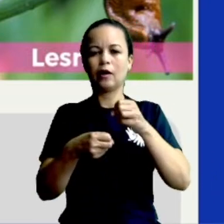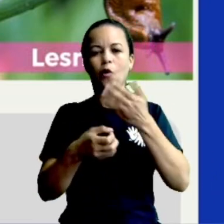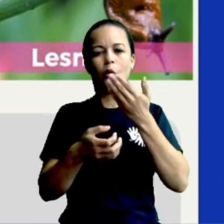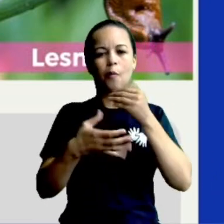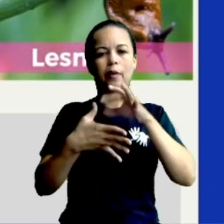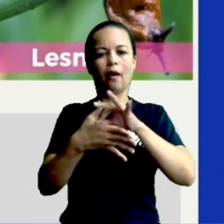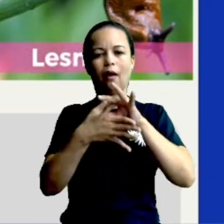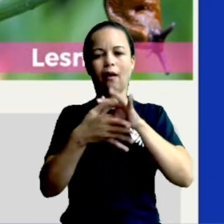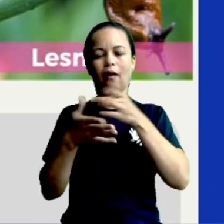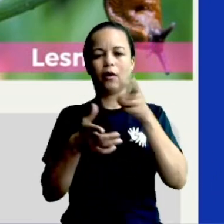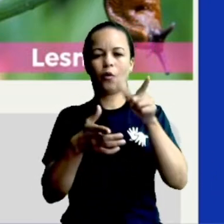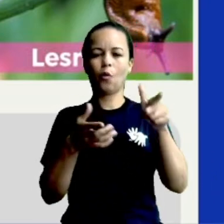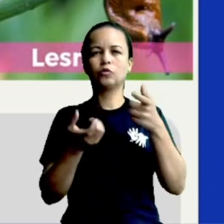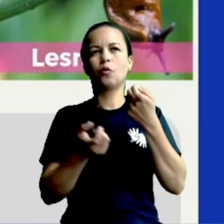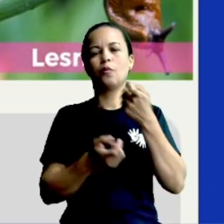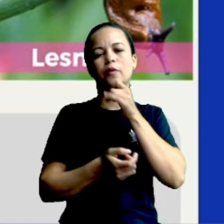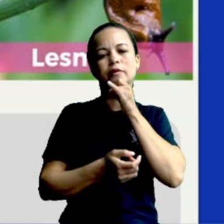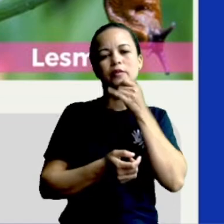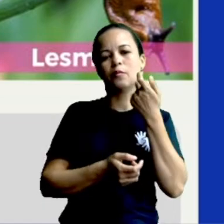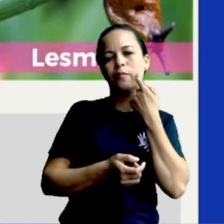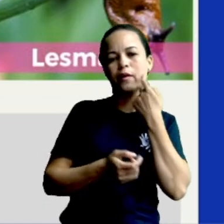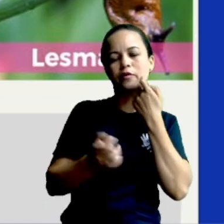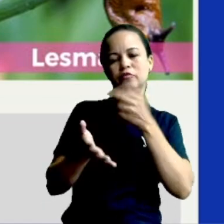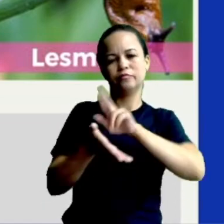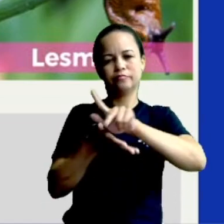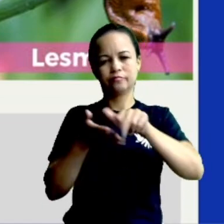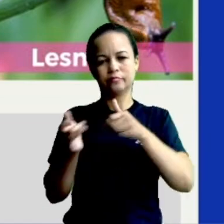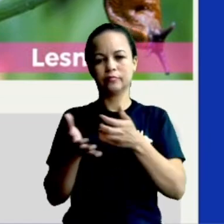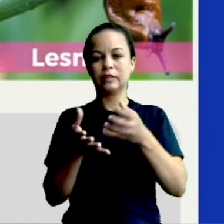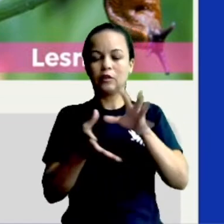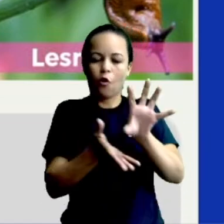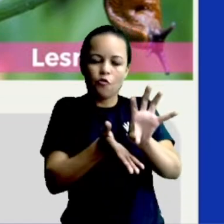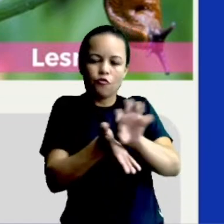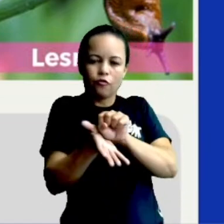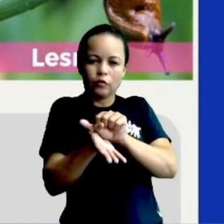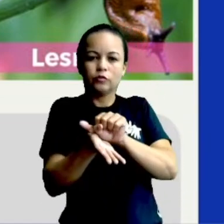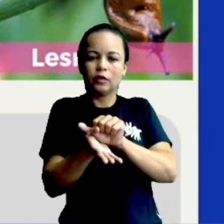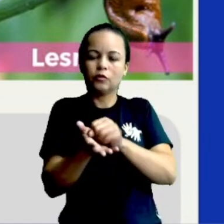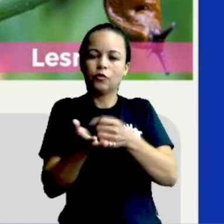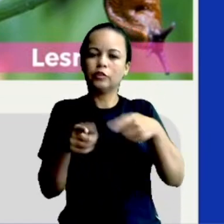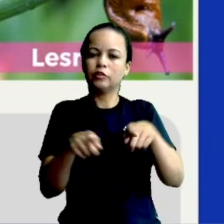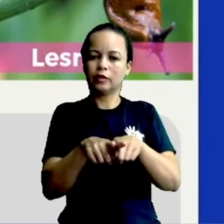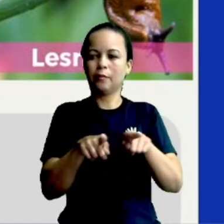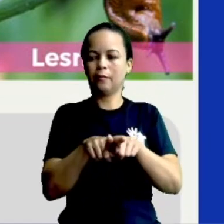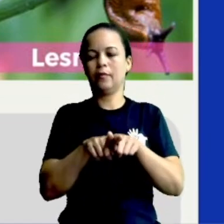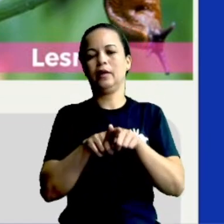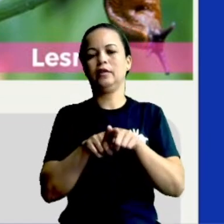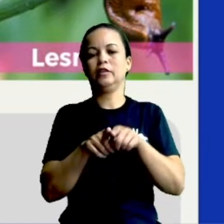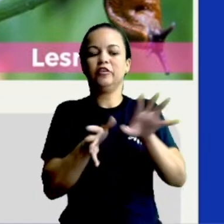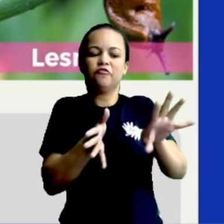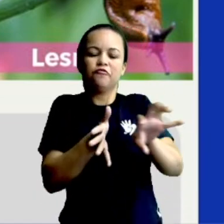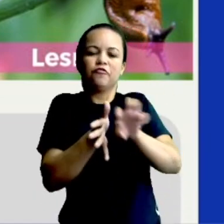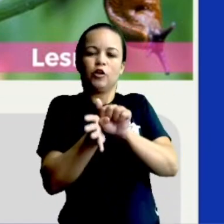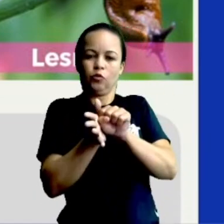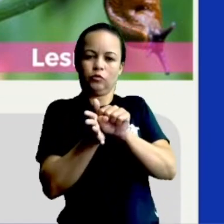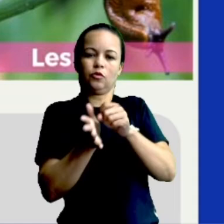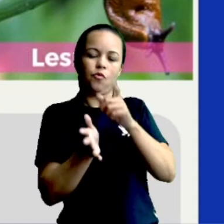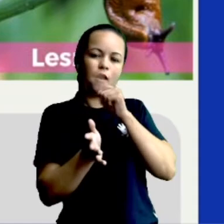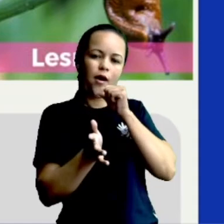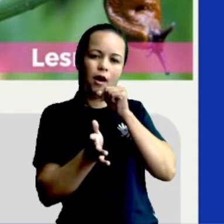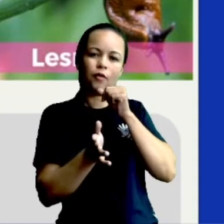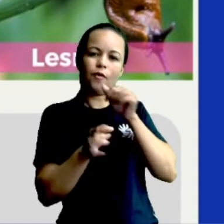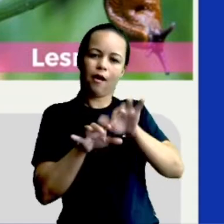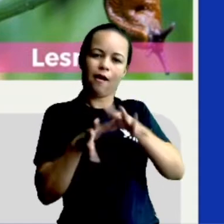E muitas classes são filtradores, né? São moluscos filtradores, que filtram a água do